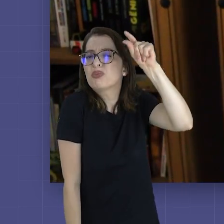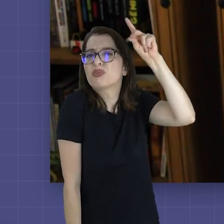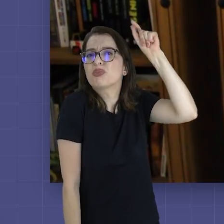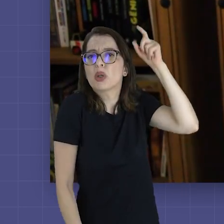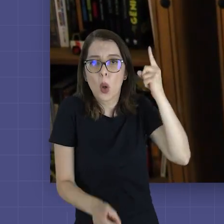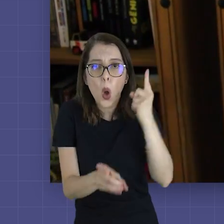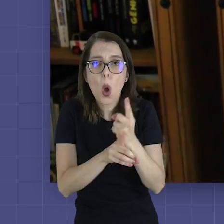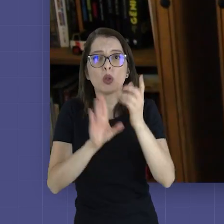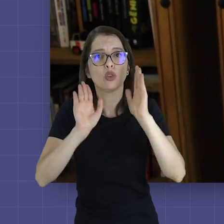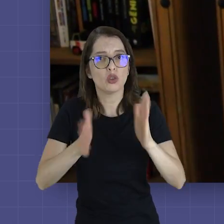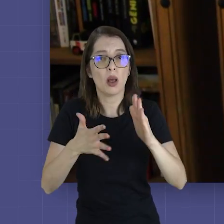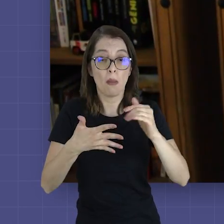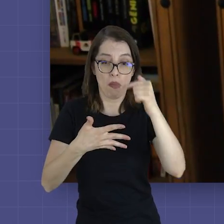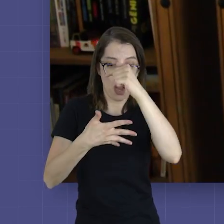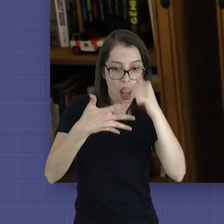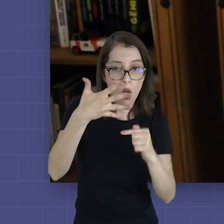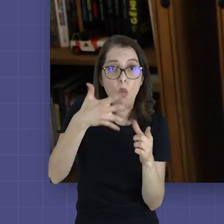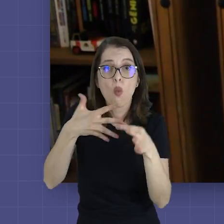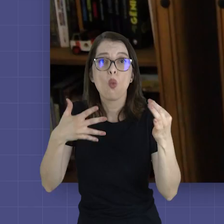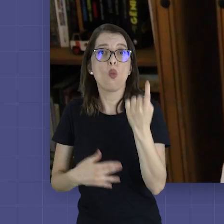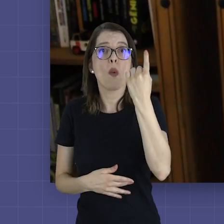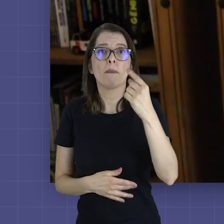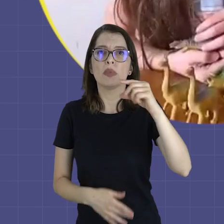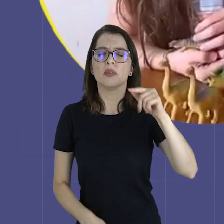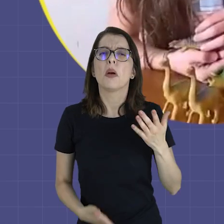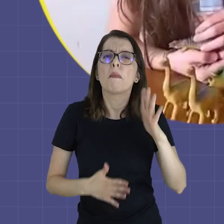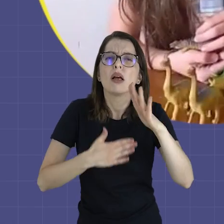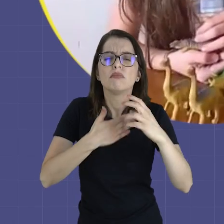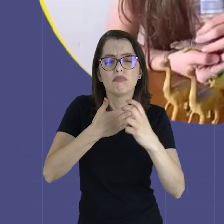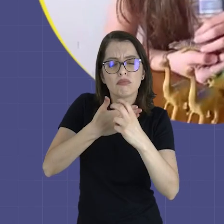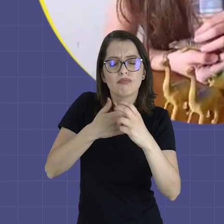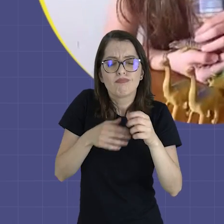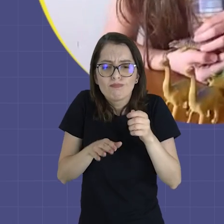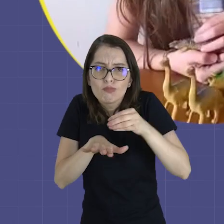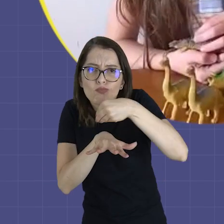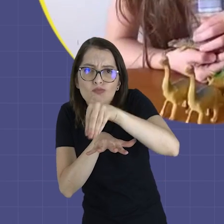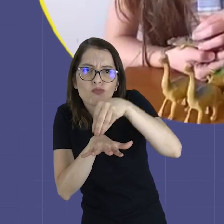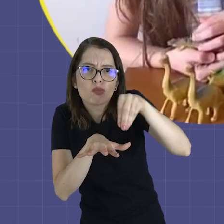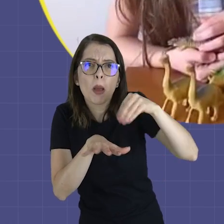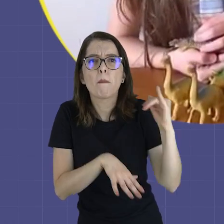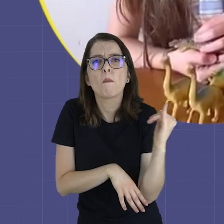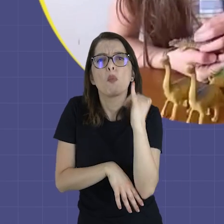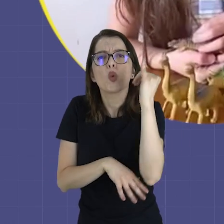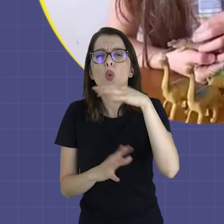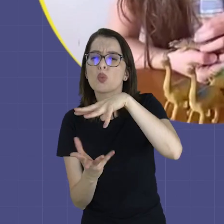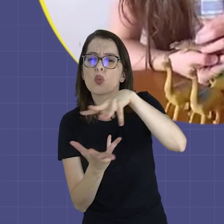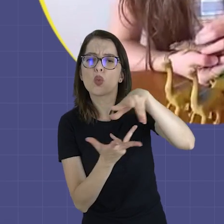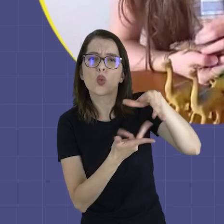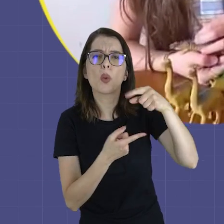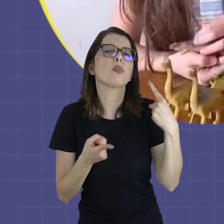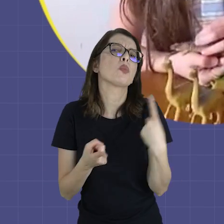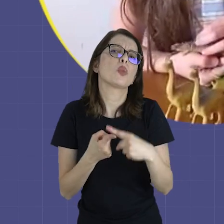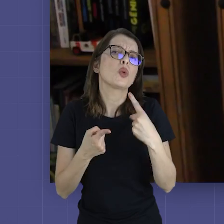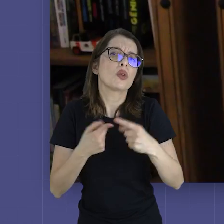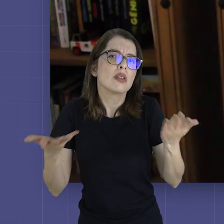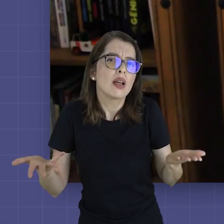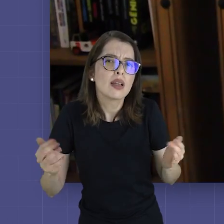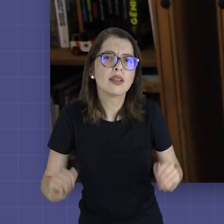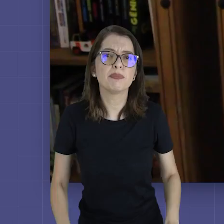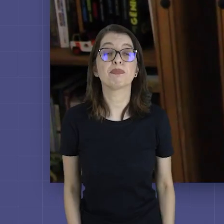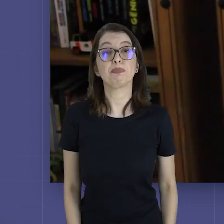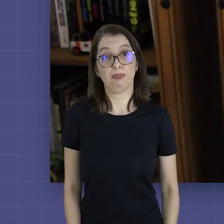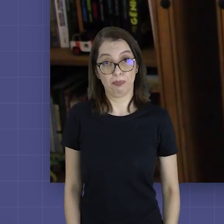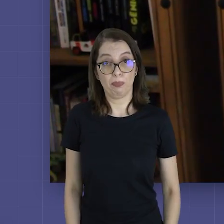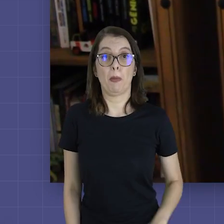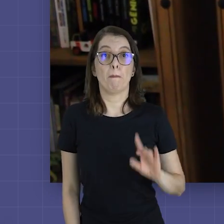antigo encontrado aqui e um dos mais antigos do mundo. Quais foram as paleontólogas mais importantes do mundo e por quê? Eu acho